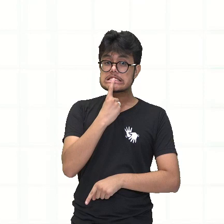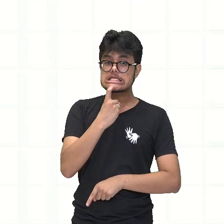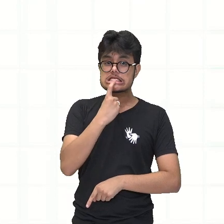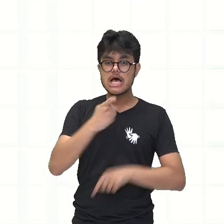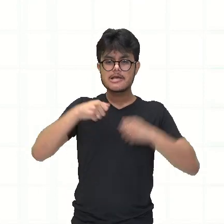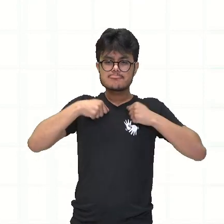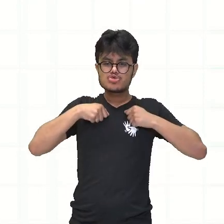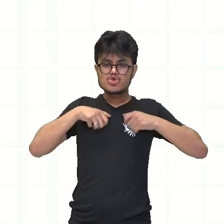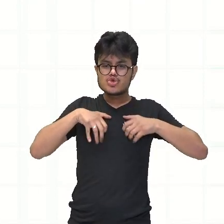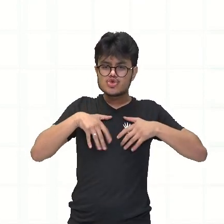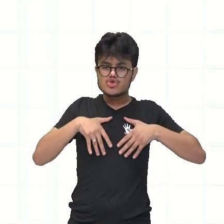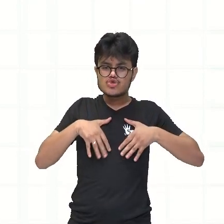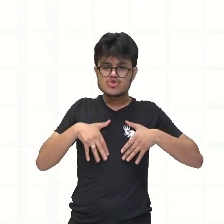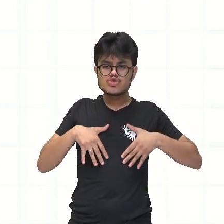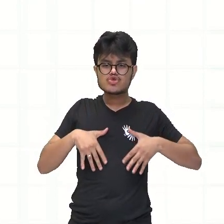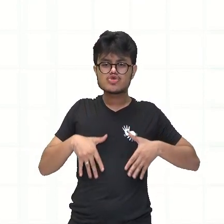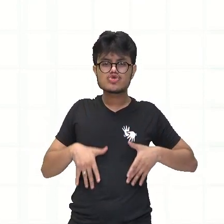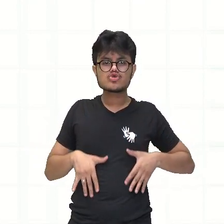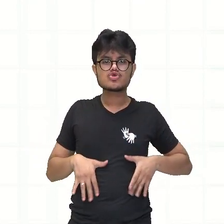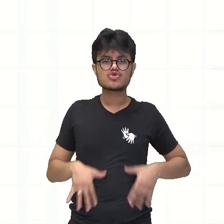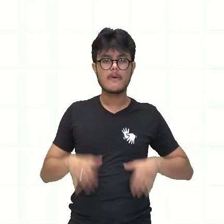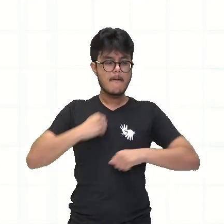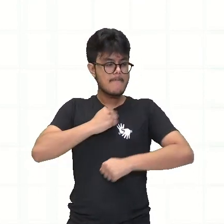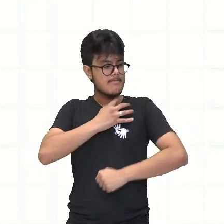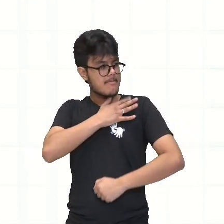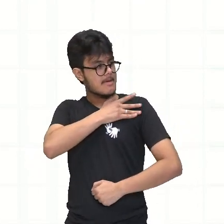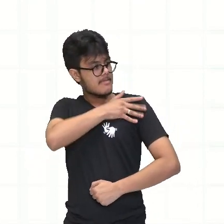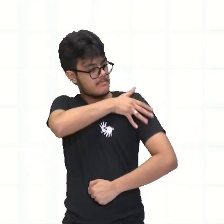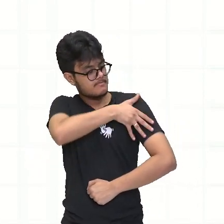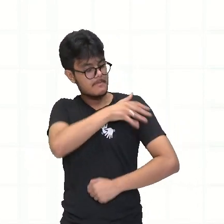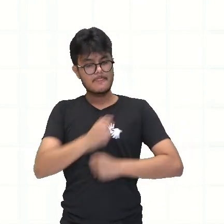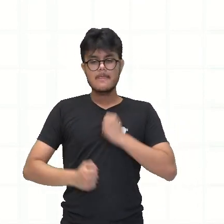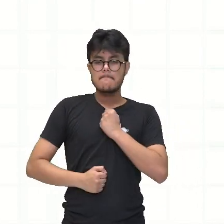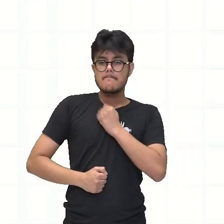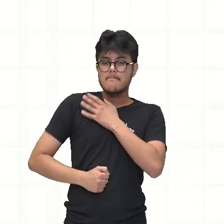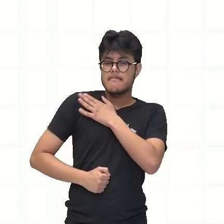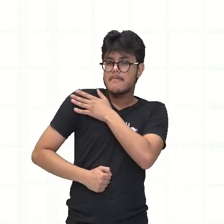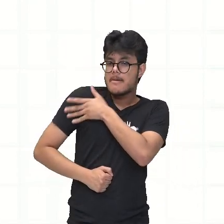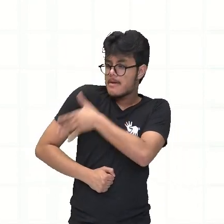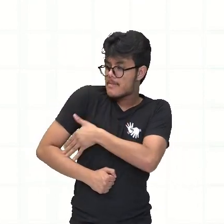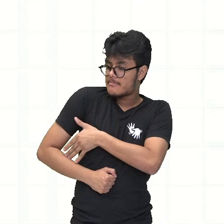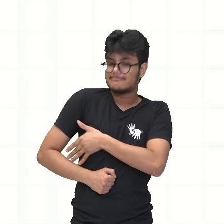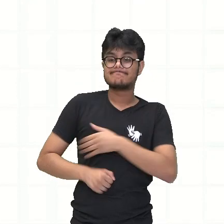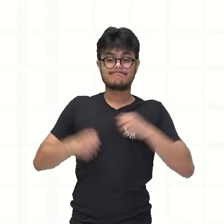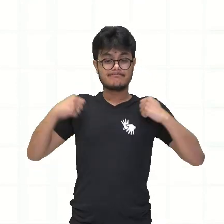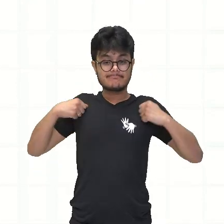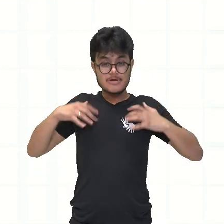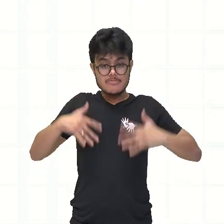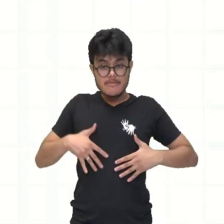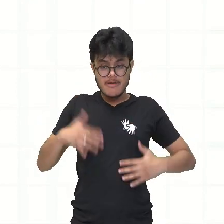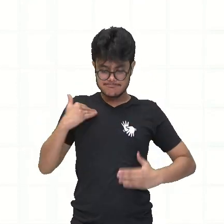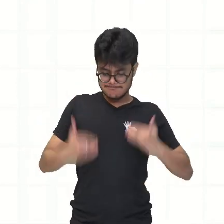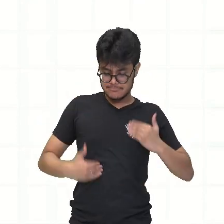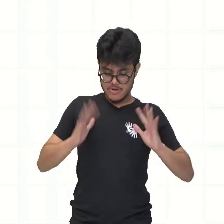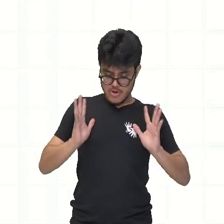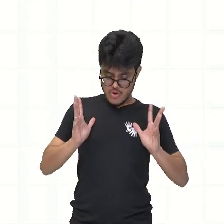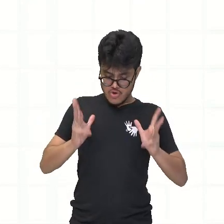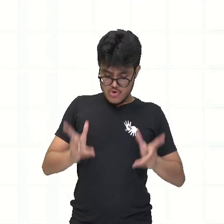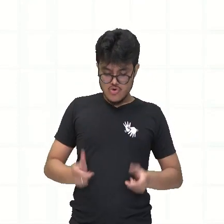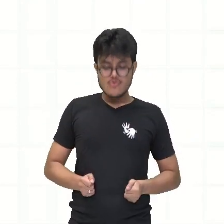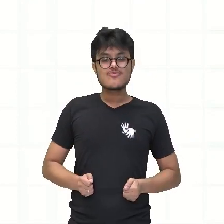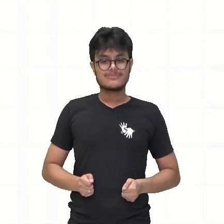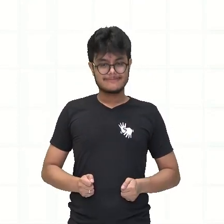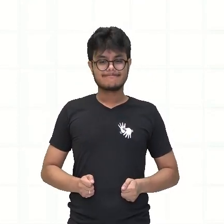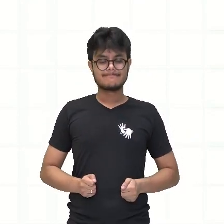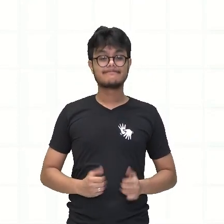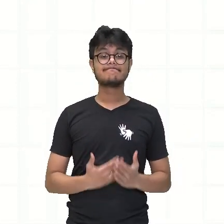células nos protejam. Então, nós vamos ver aí que o sistema imunológico é o sistema de